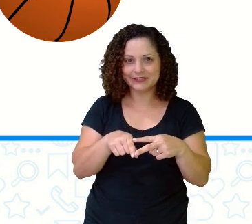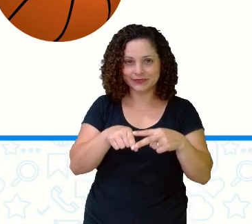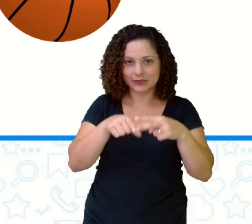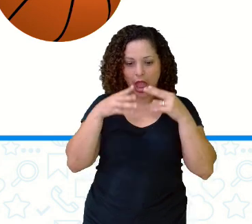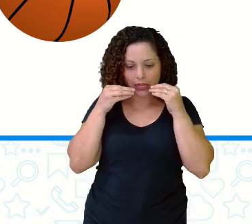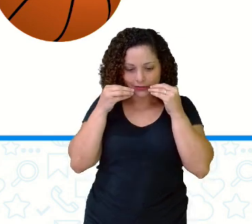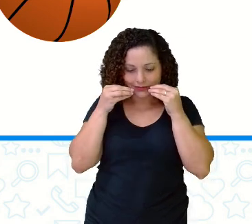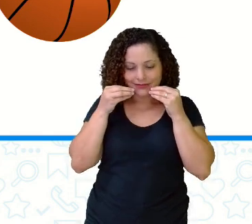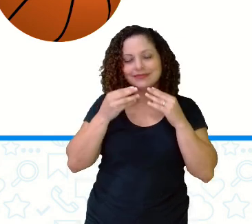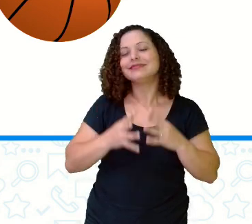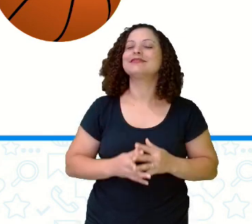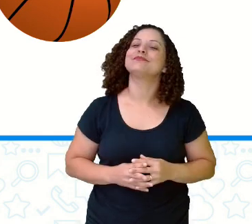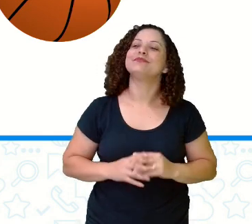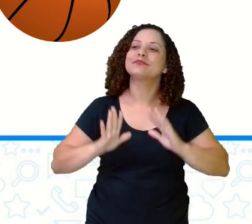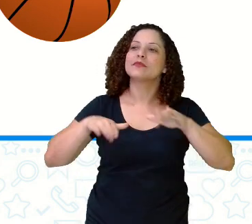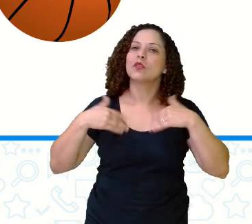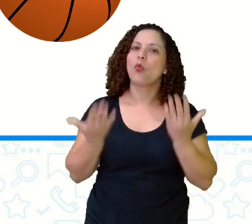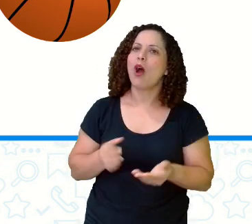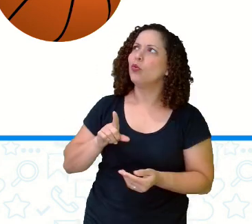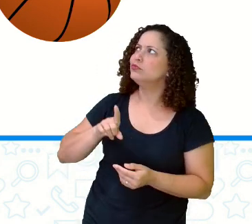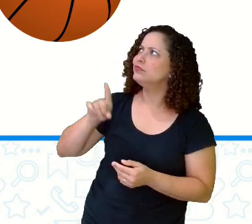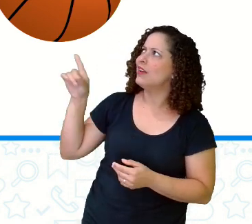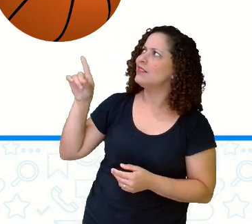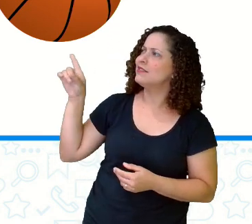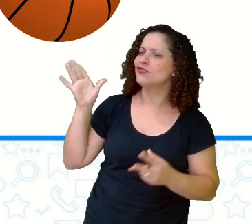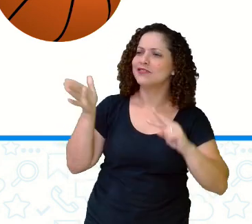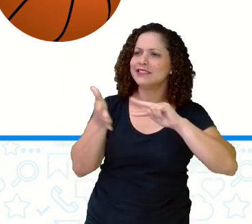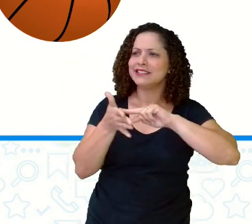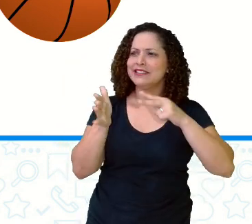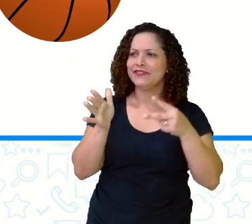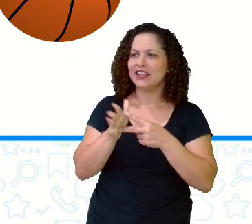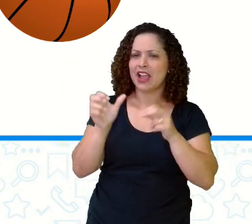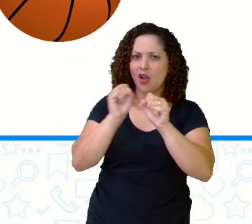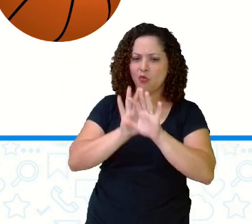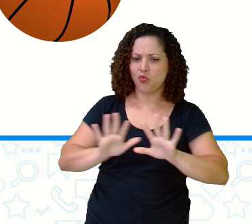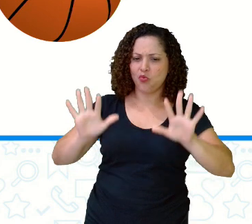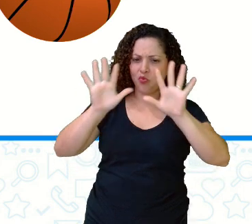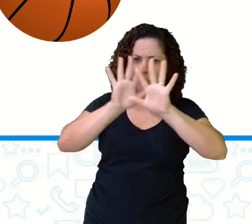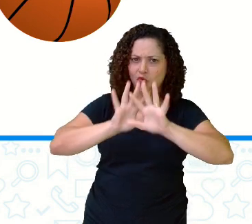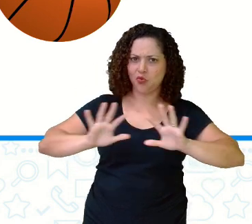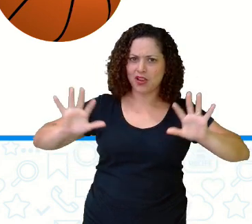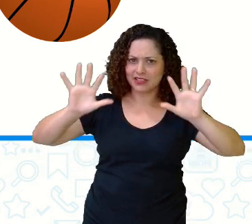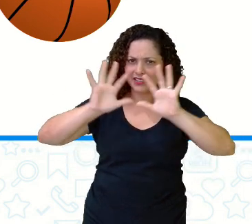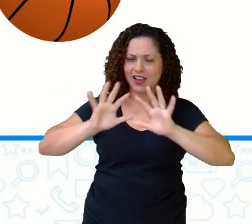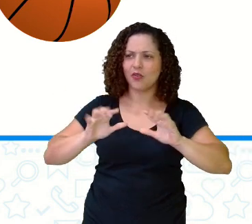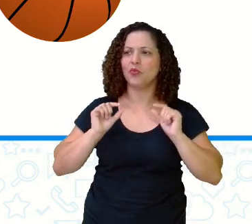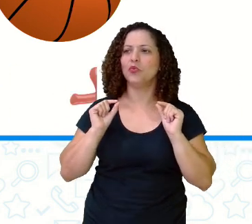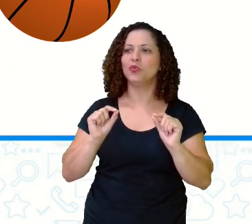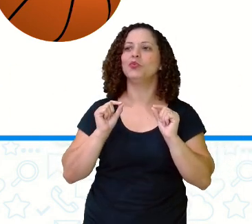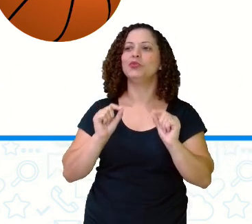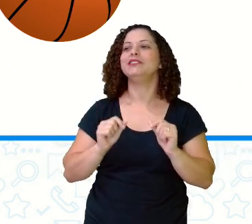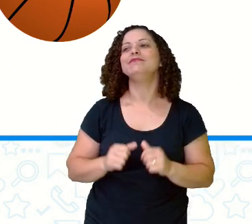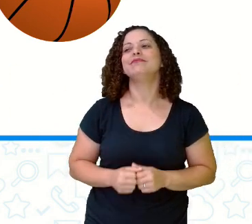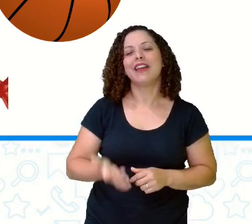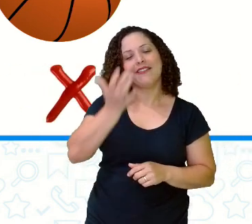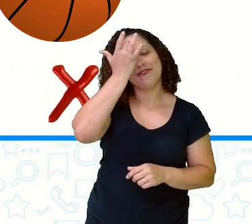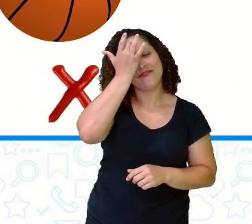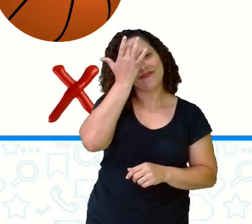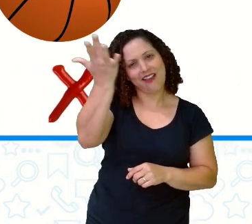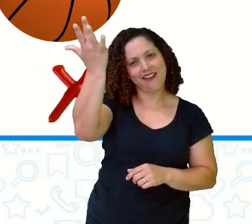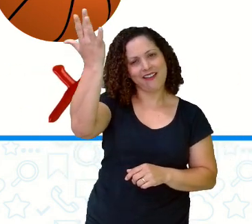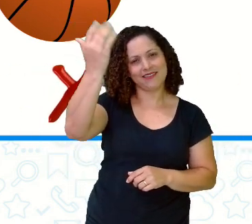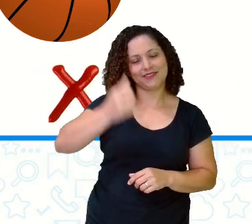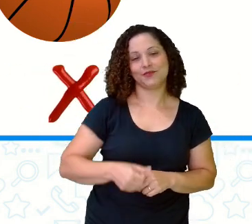figuras representam figuras espaciais, ou seja, sólidos geométricos? Professora, é fácil